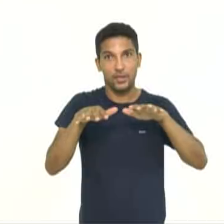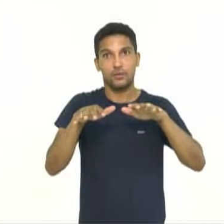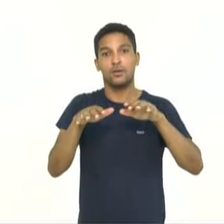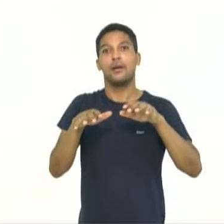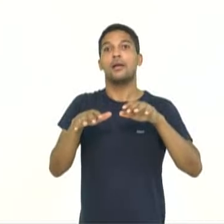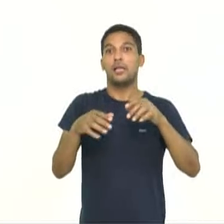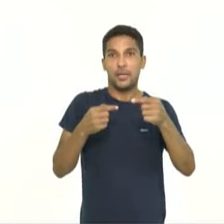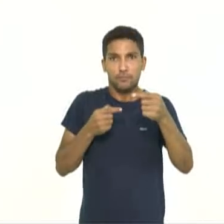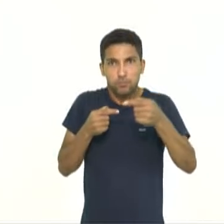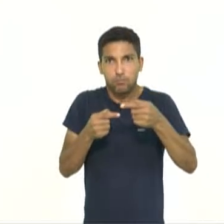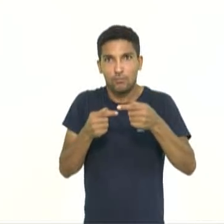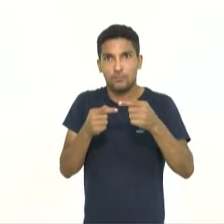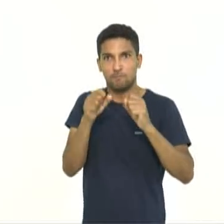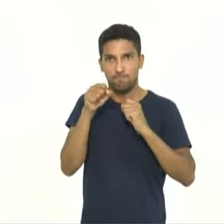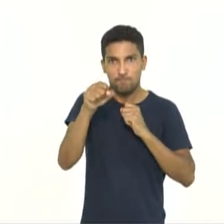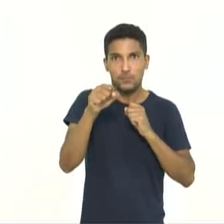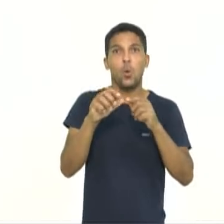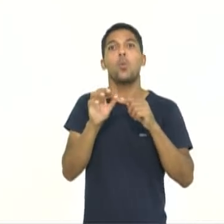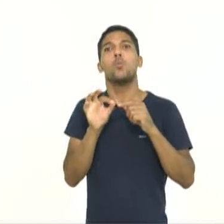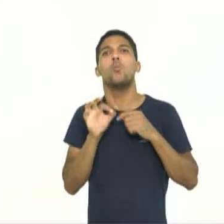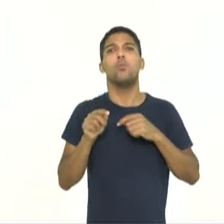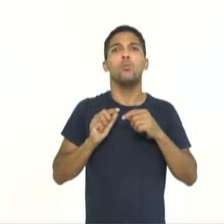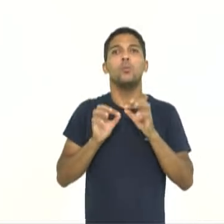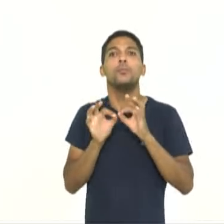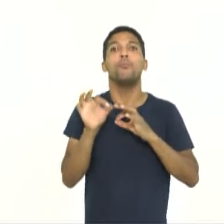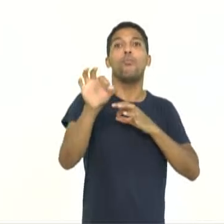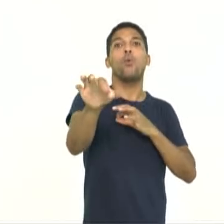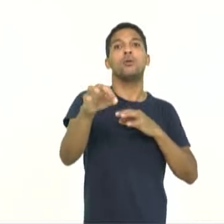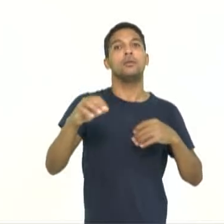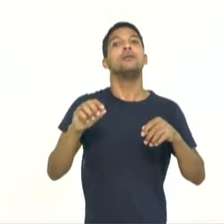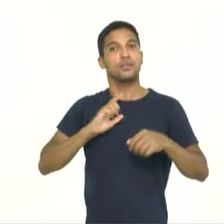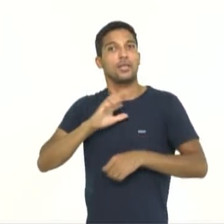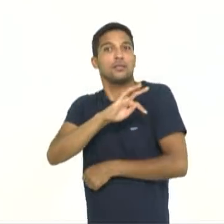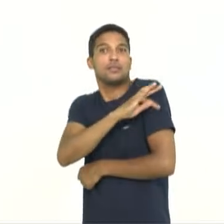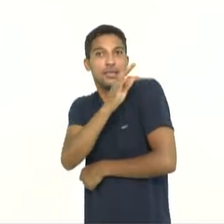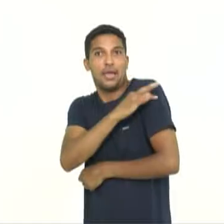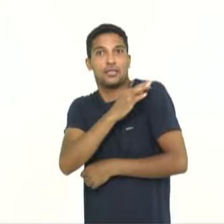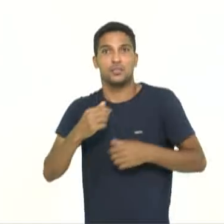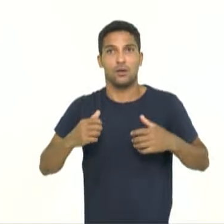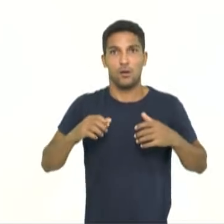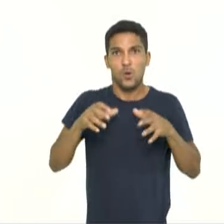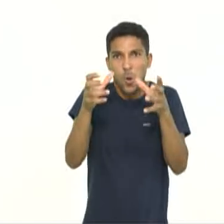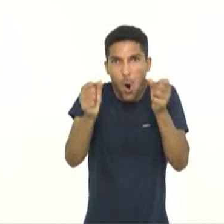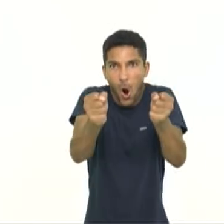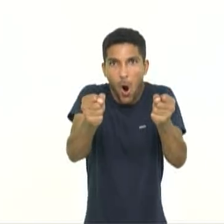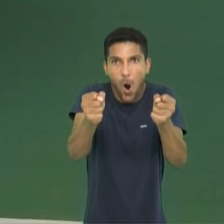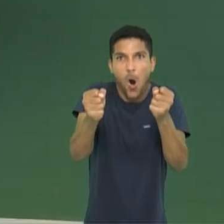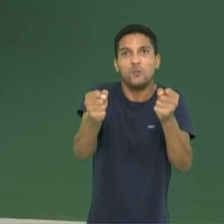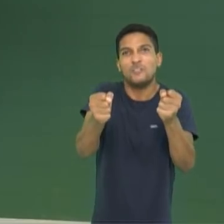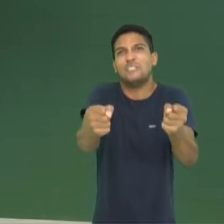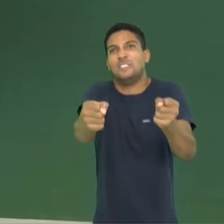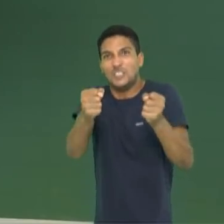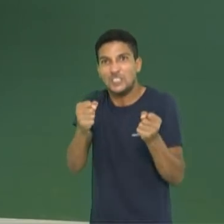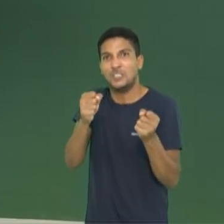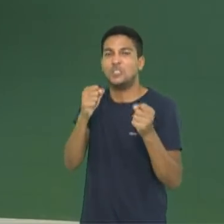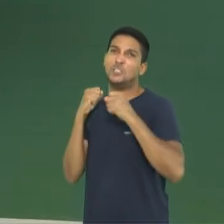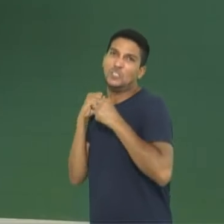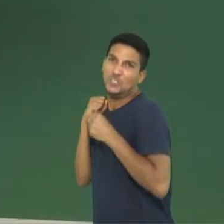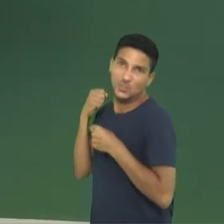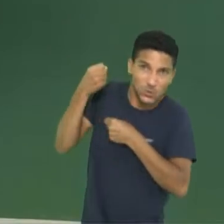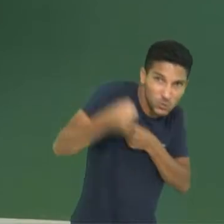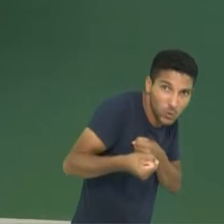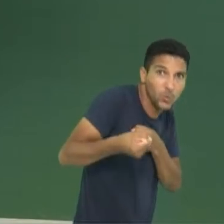lutas, ok? Muito bem, vamos então tentar juntar tudo isso que a gente falou nessa aula, né? Eu sei que foi um